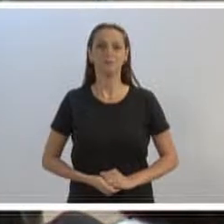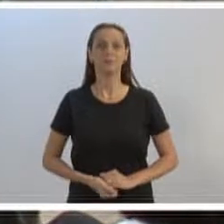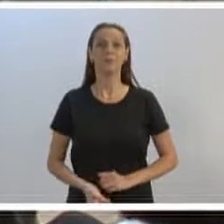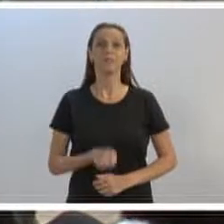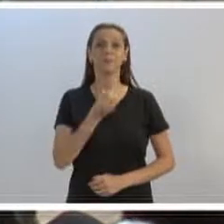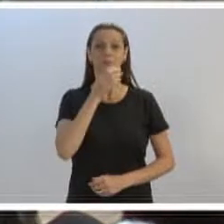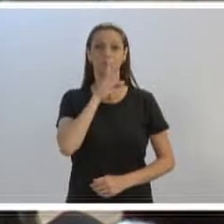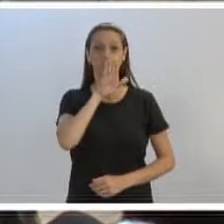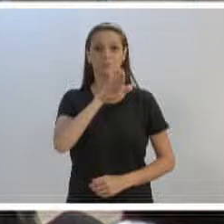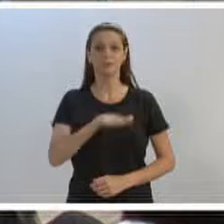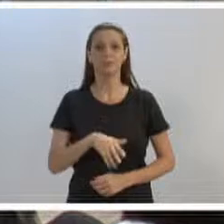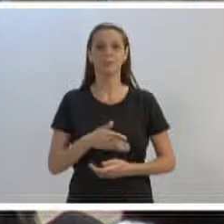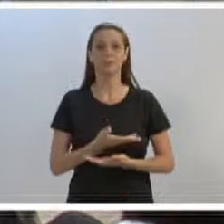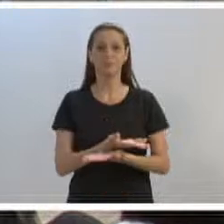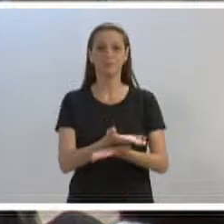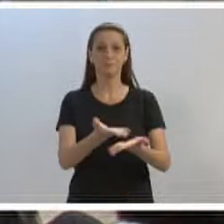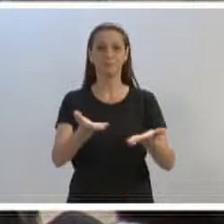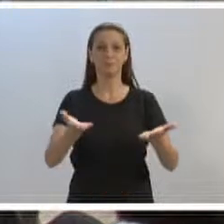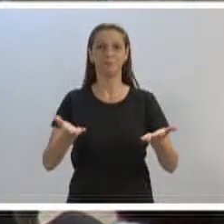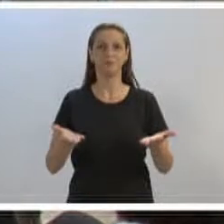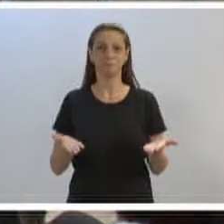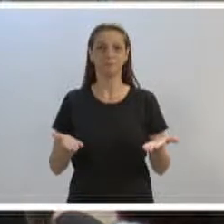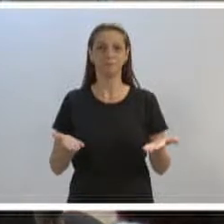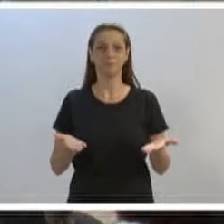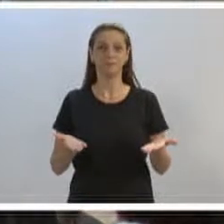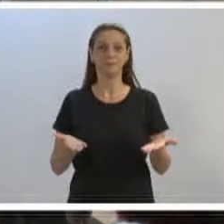Boa tarde.